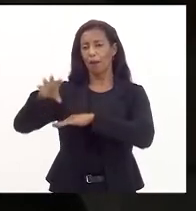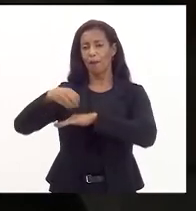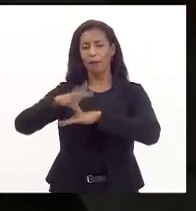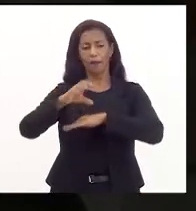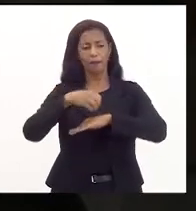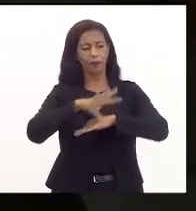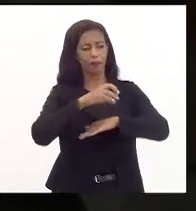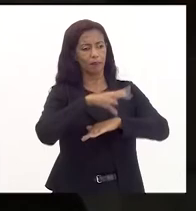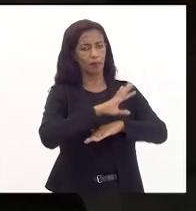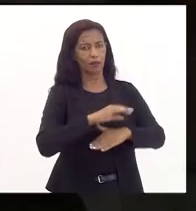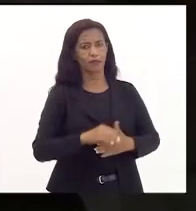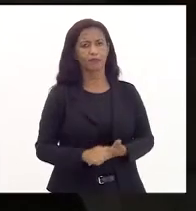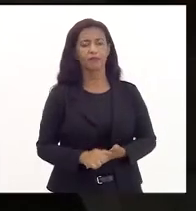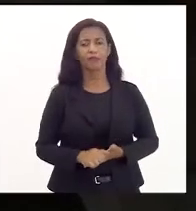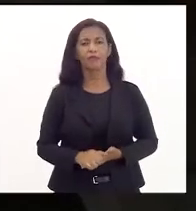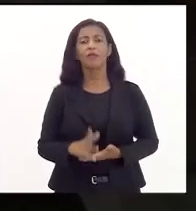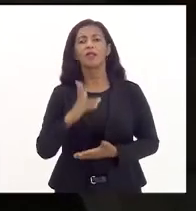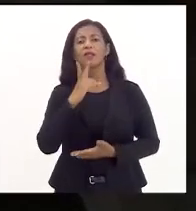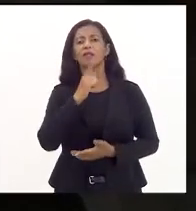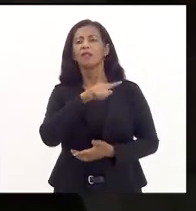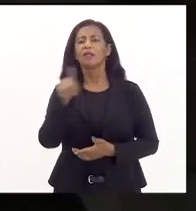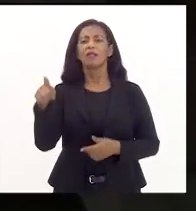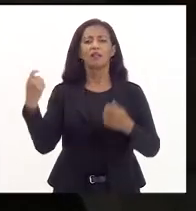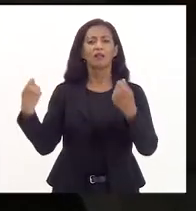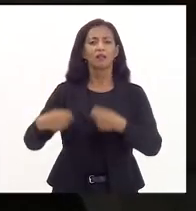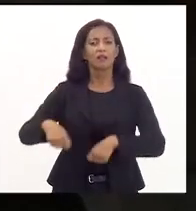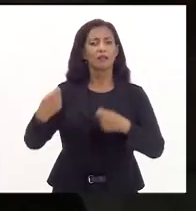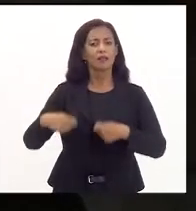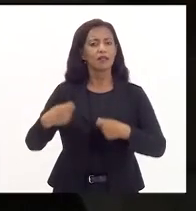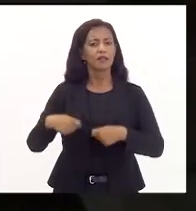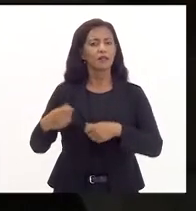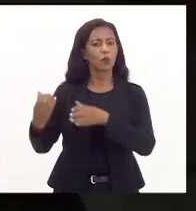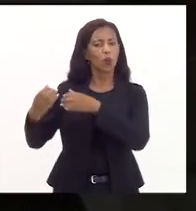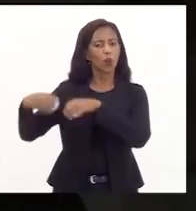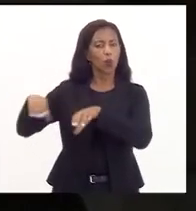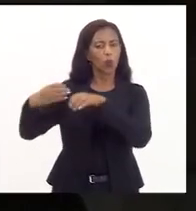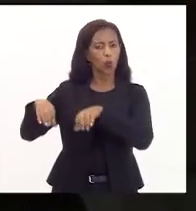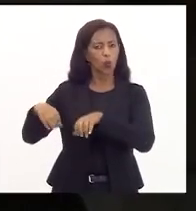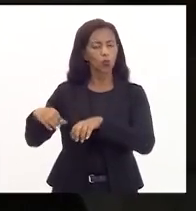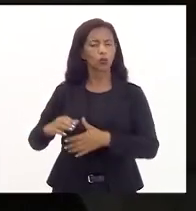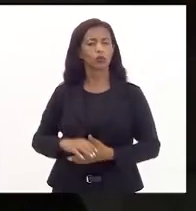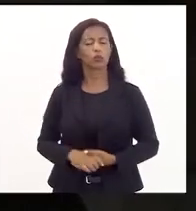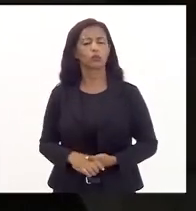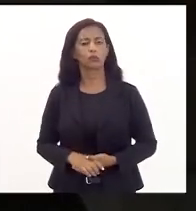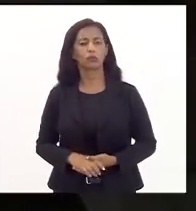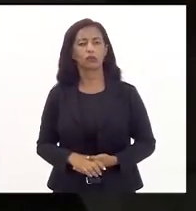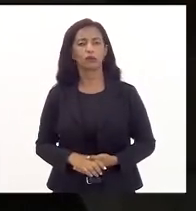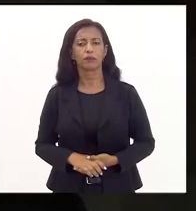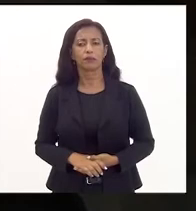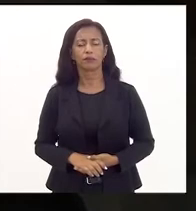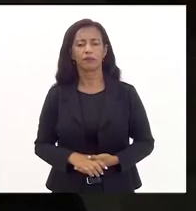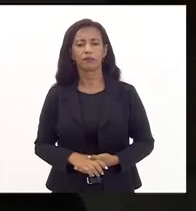poderes que dissessem das suas necessidades de concurso público.